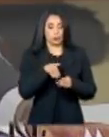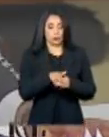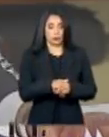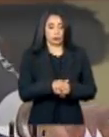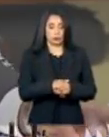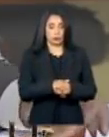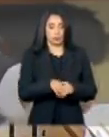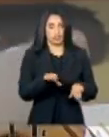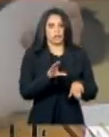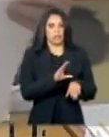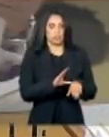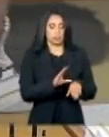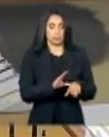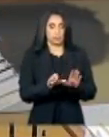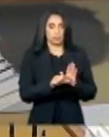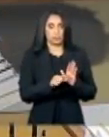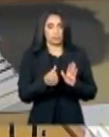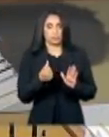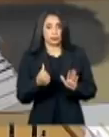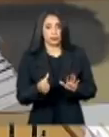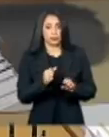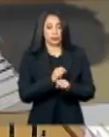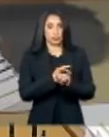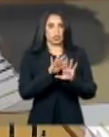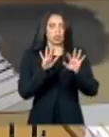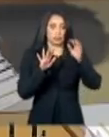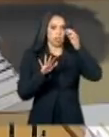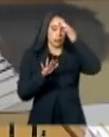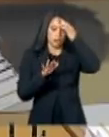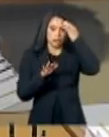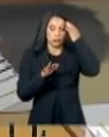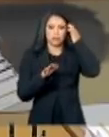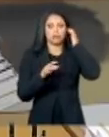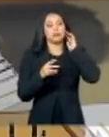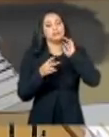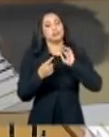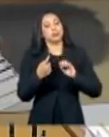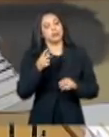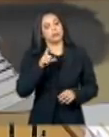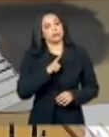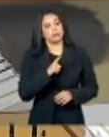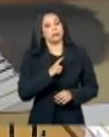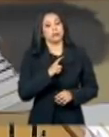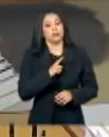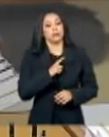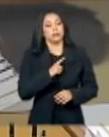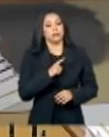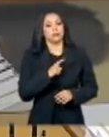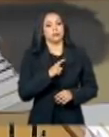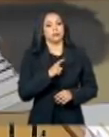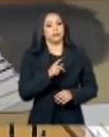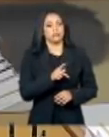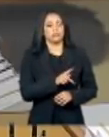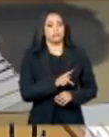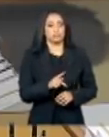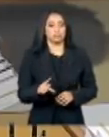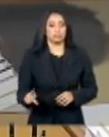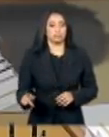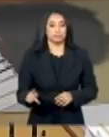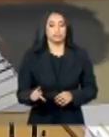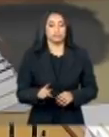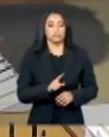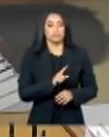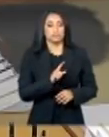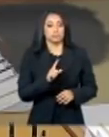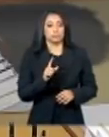o primeiro esclarecimento que presto presidente não se julga